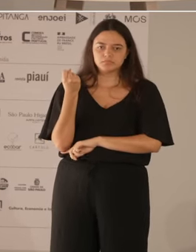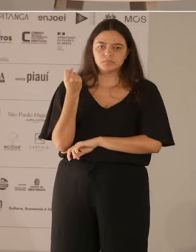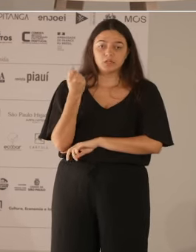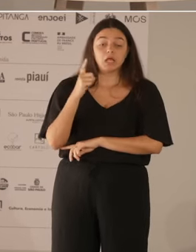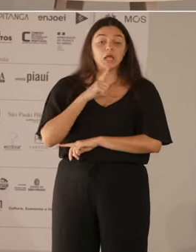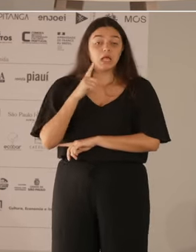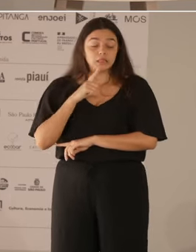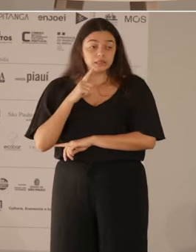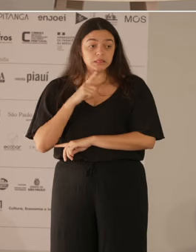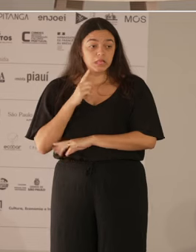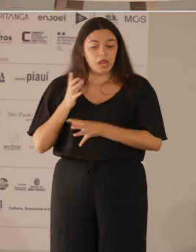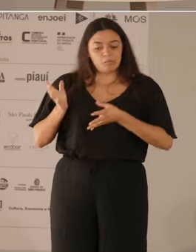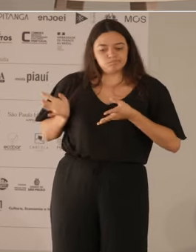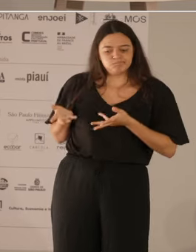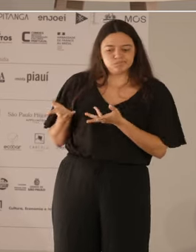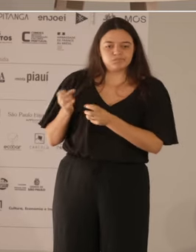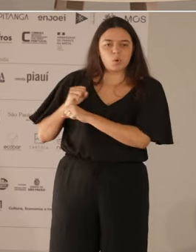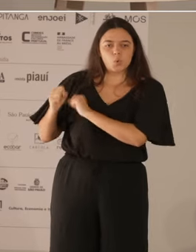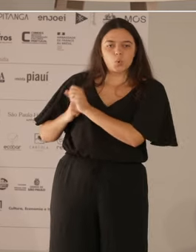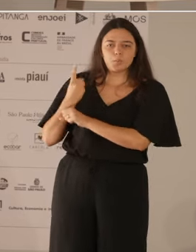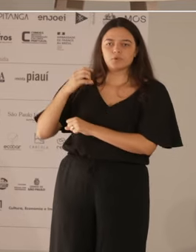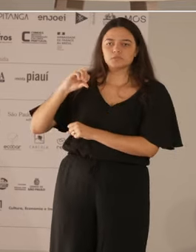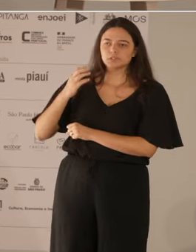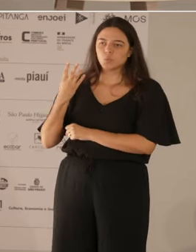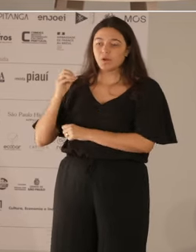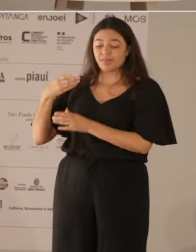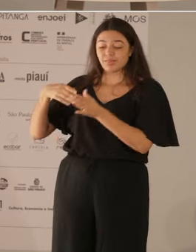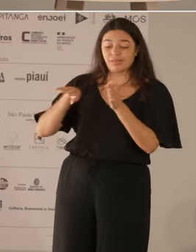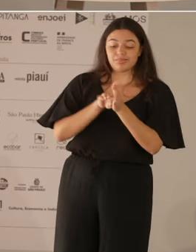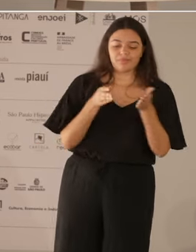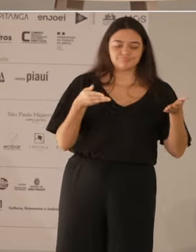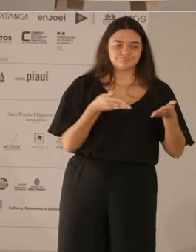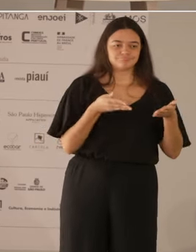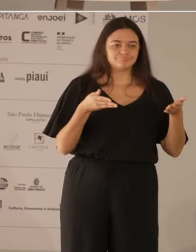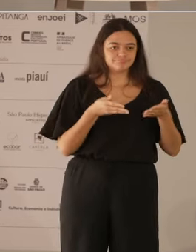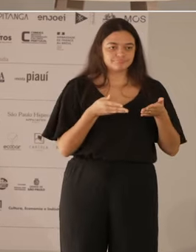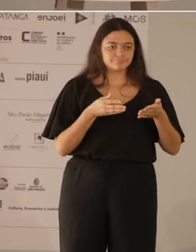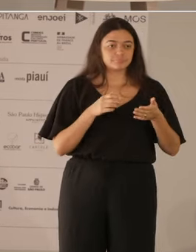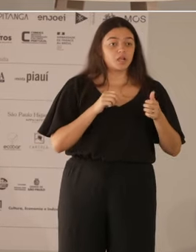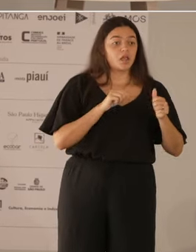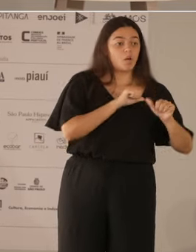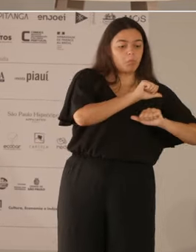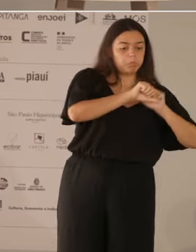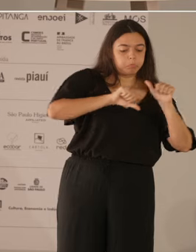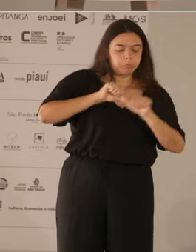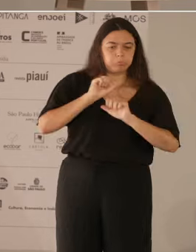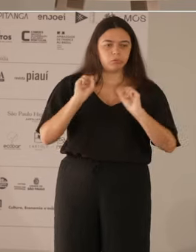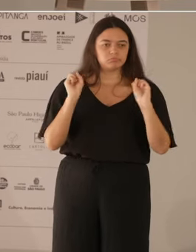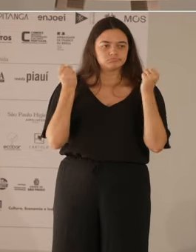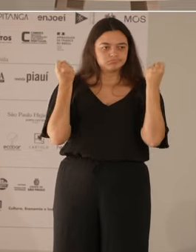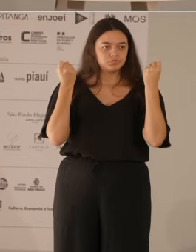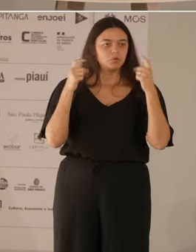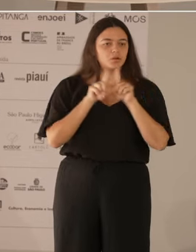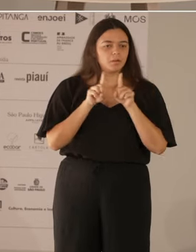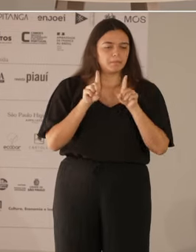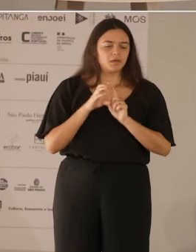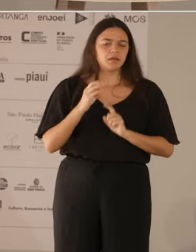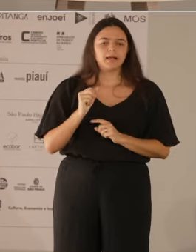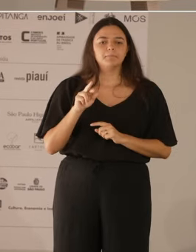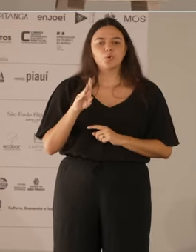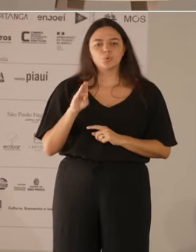grande aceleração dos anos 40, 50 para cá, né? Mas na Revolução Industrial que a gente começa a despejar carbono loucamente